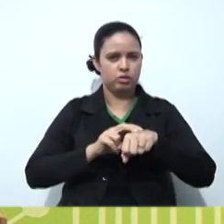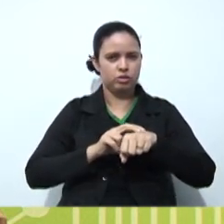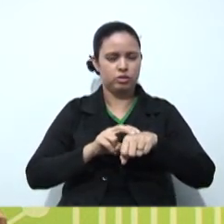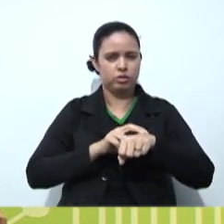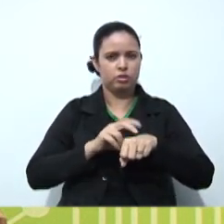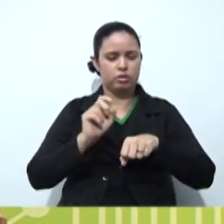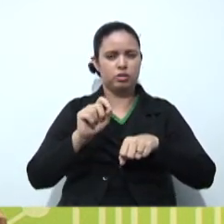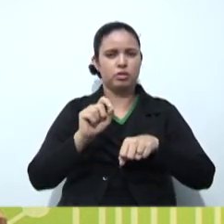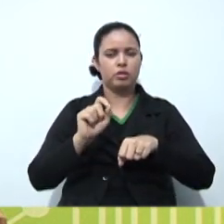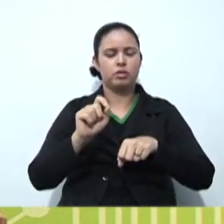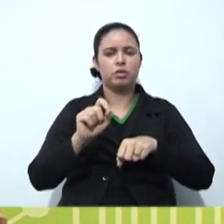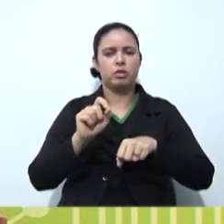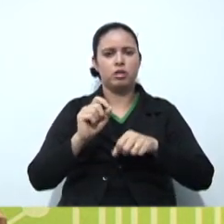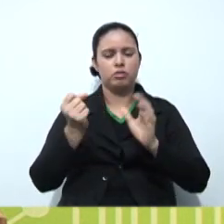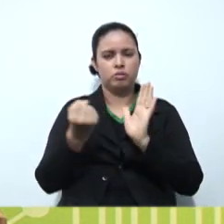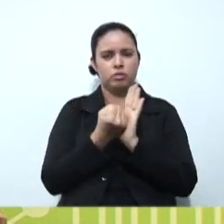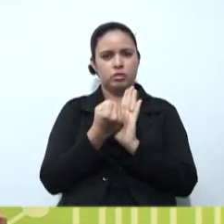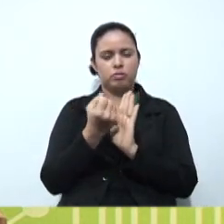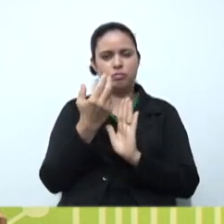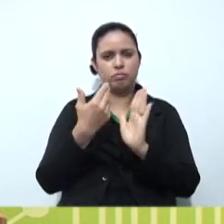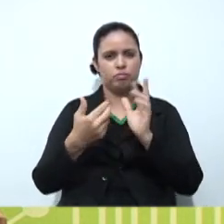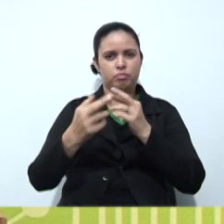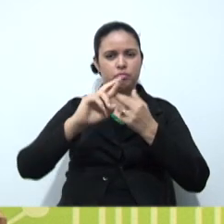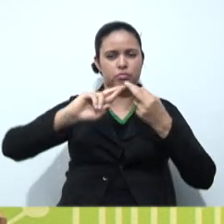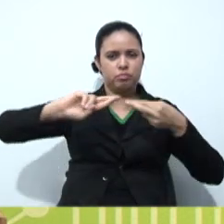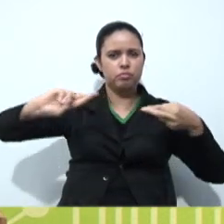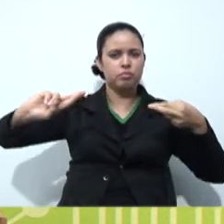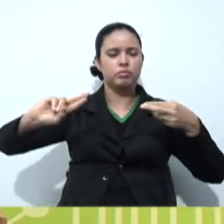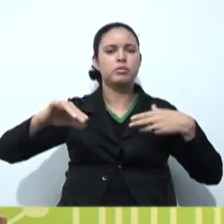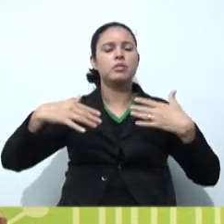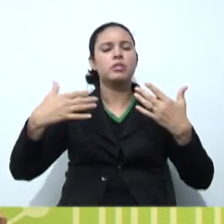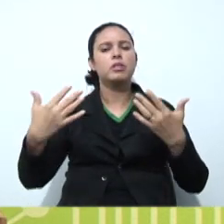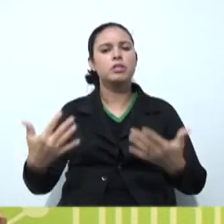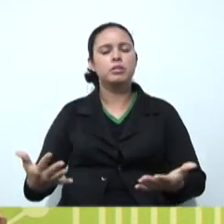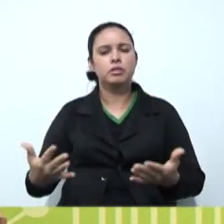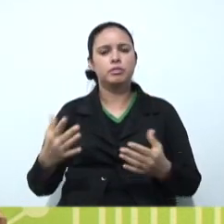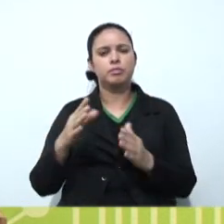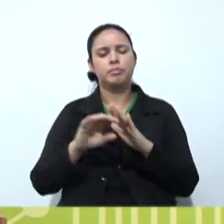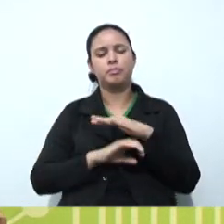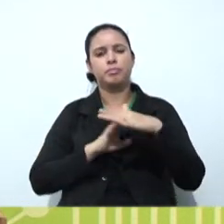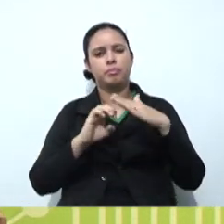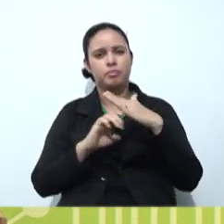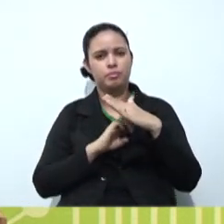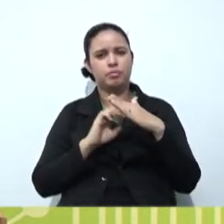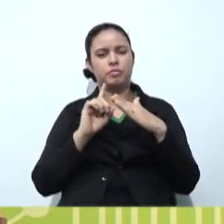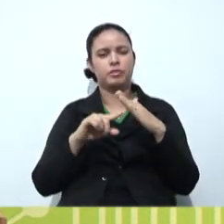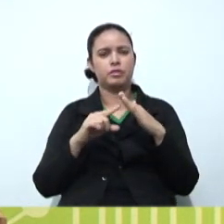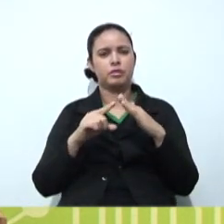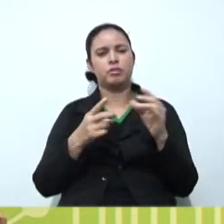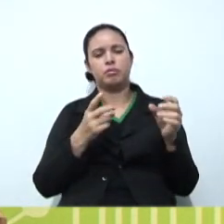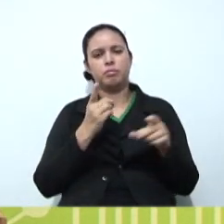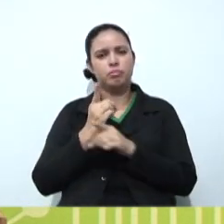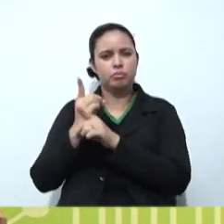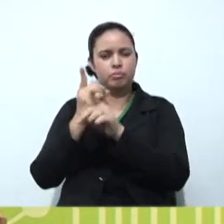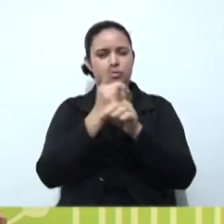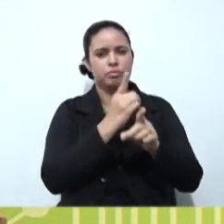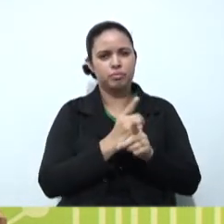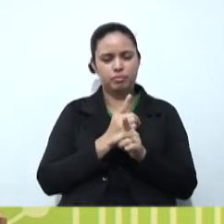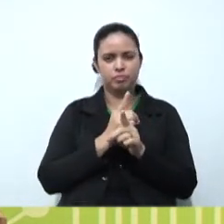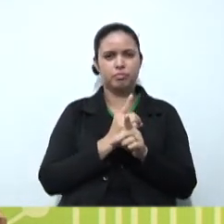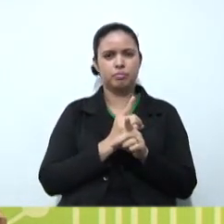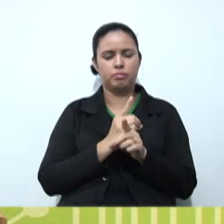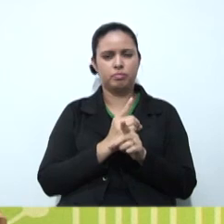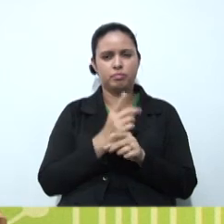você deve saber muito bem do que eu estou falando. E estas organizações, estas empresas, elas são reconhecidas